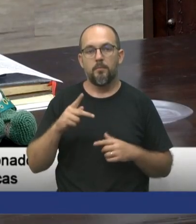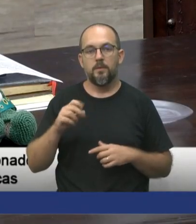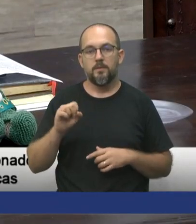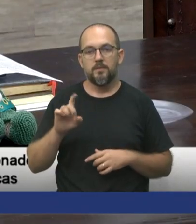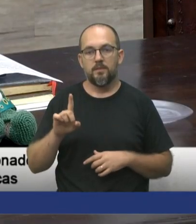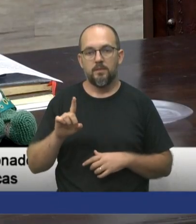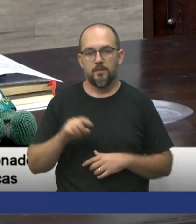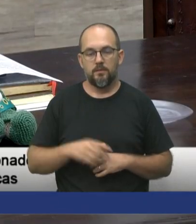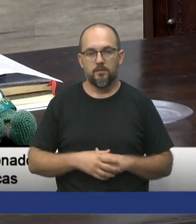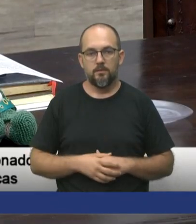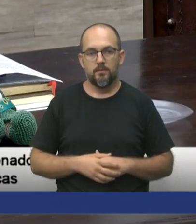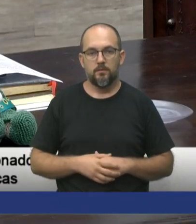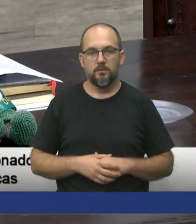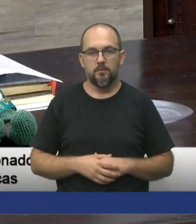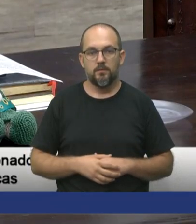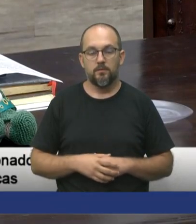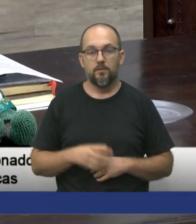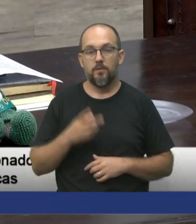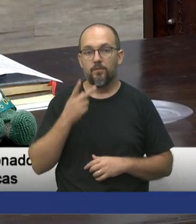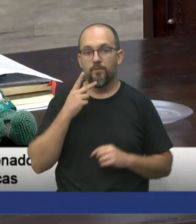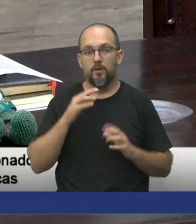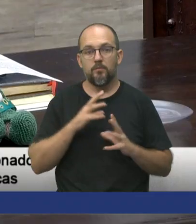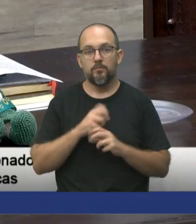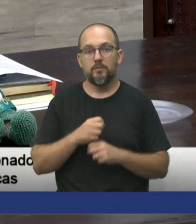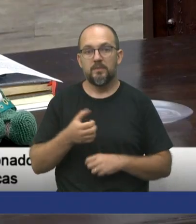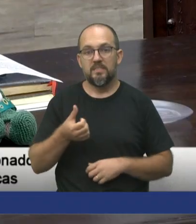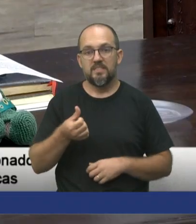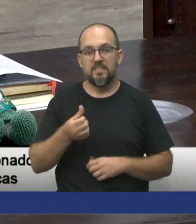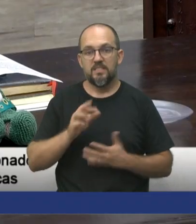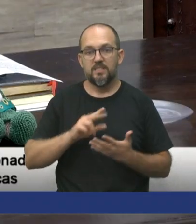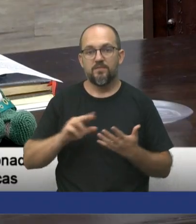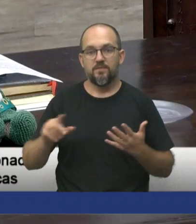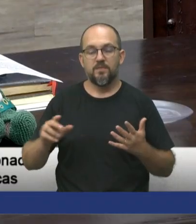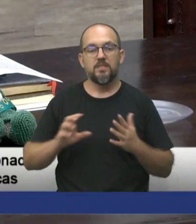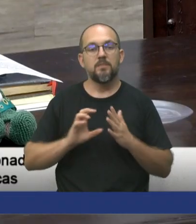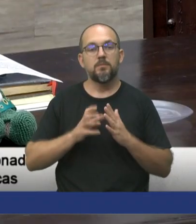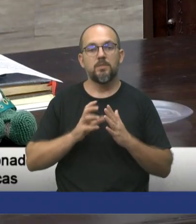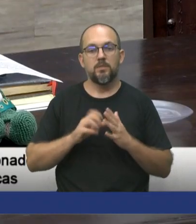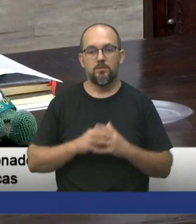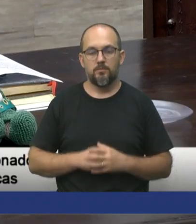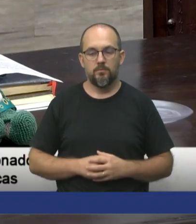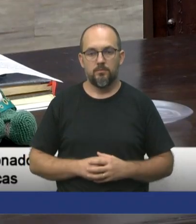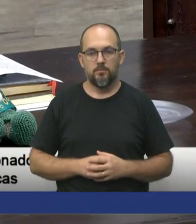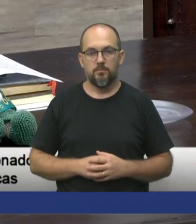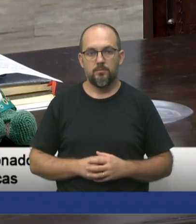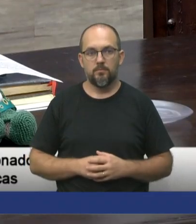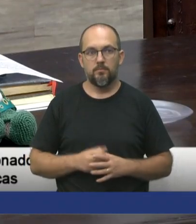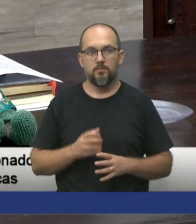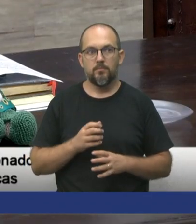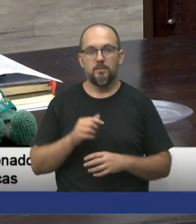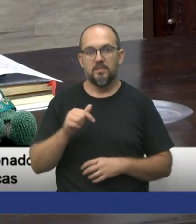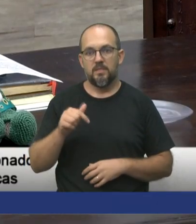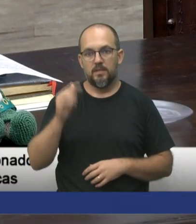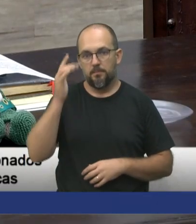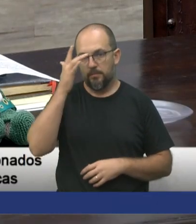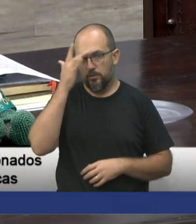PSD. Nós estamos falando de 6 partidos, 7 pessoas, que eu e o Matheus